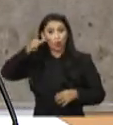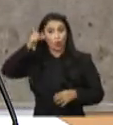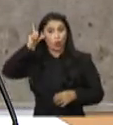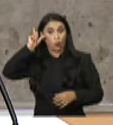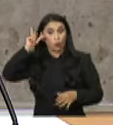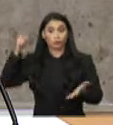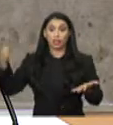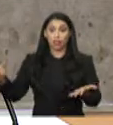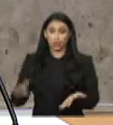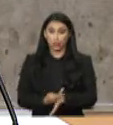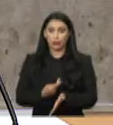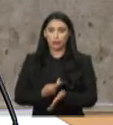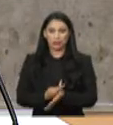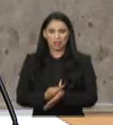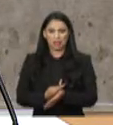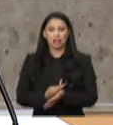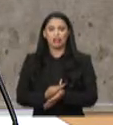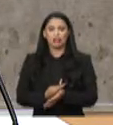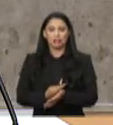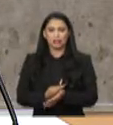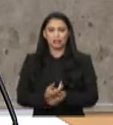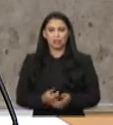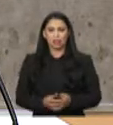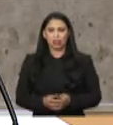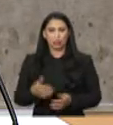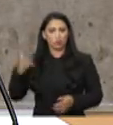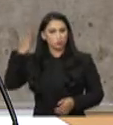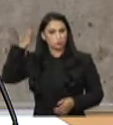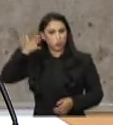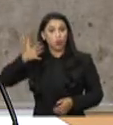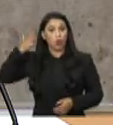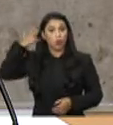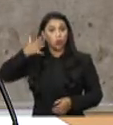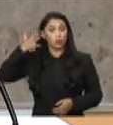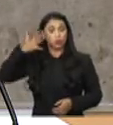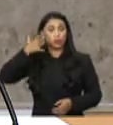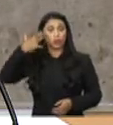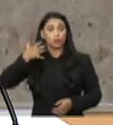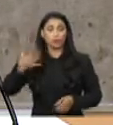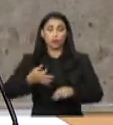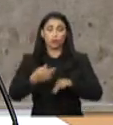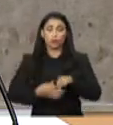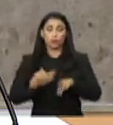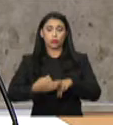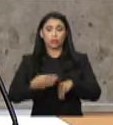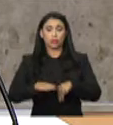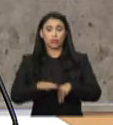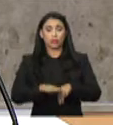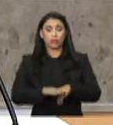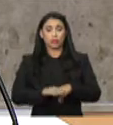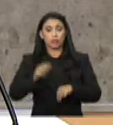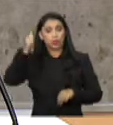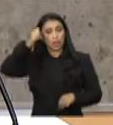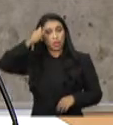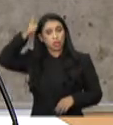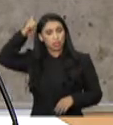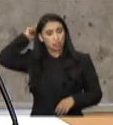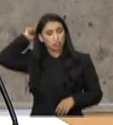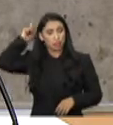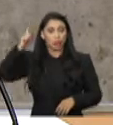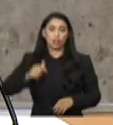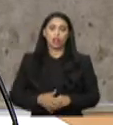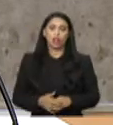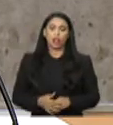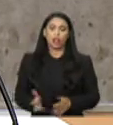foi realizada e o belíssimo e pertinente discurso de sua excelência o ministro lições Morais que